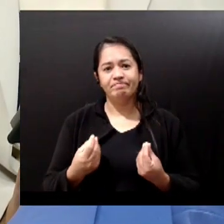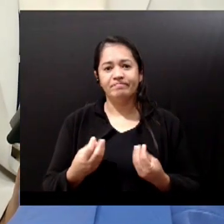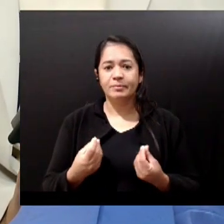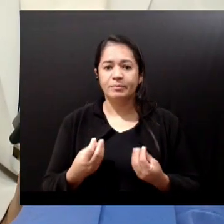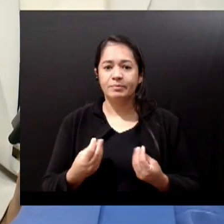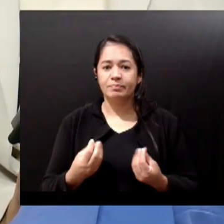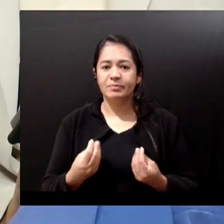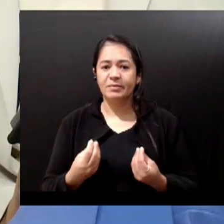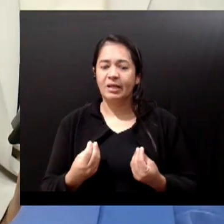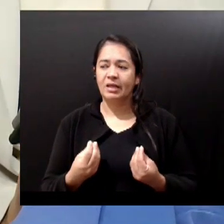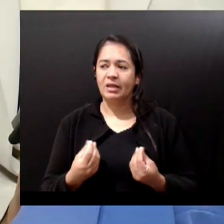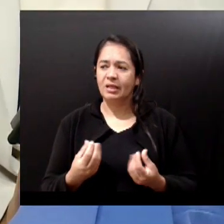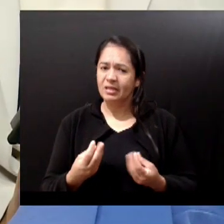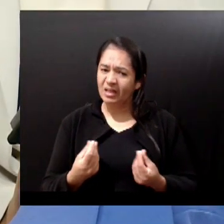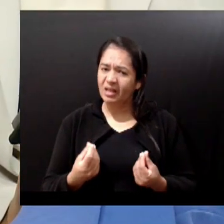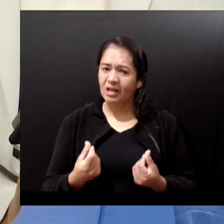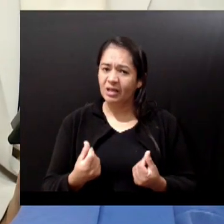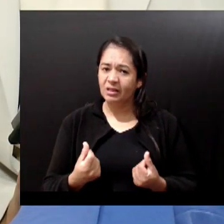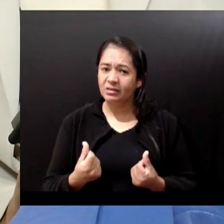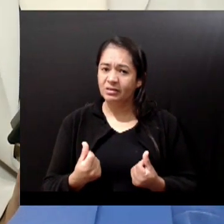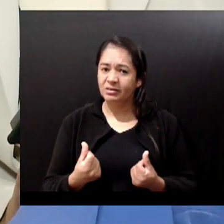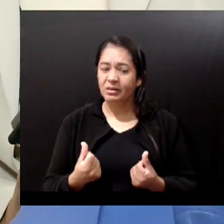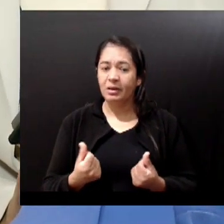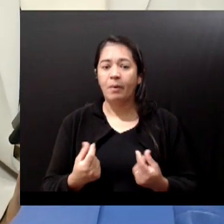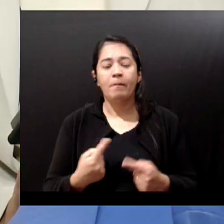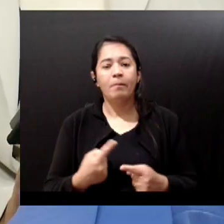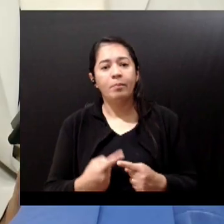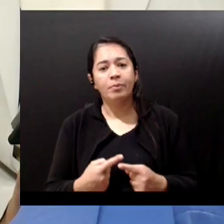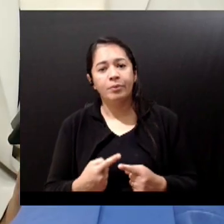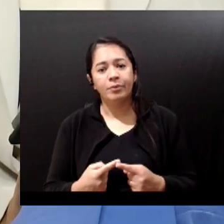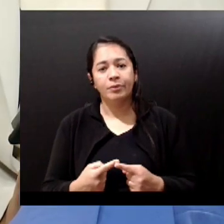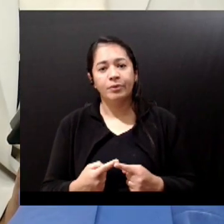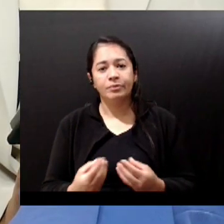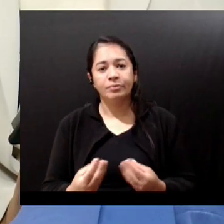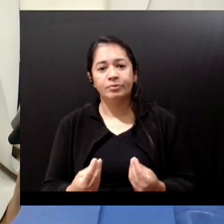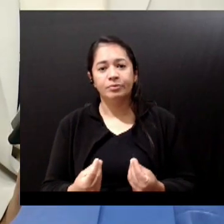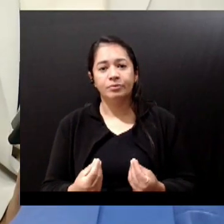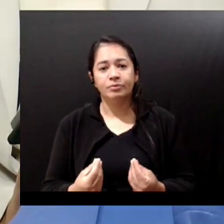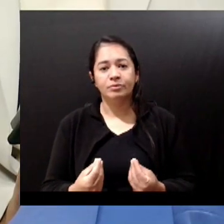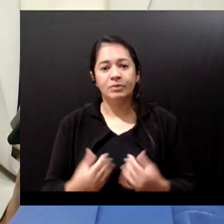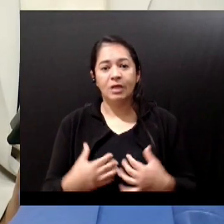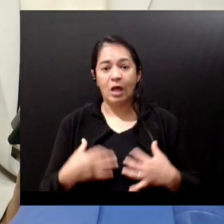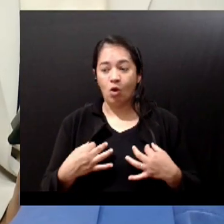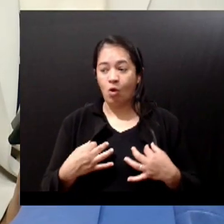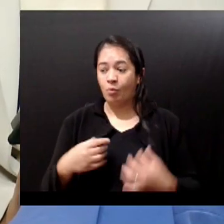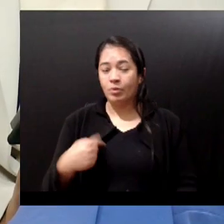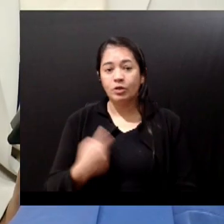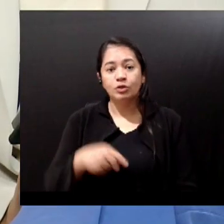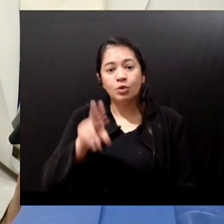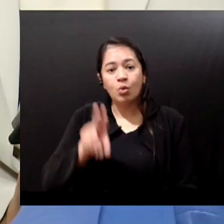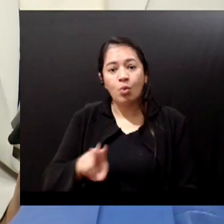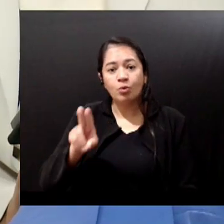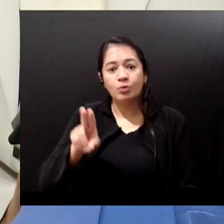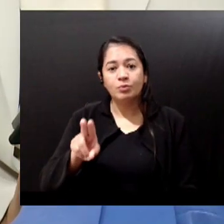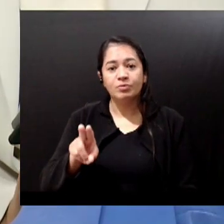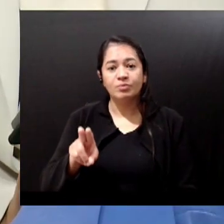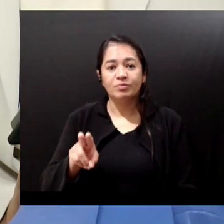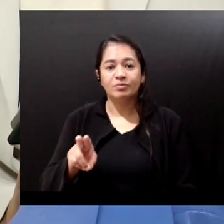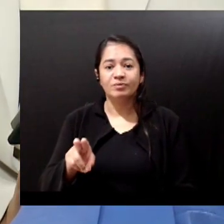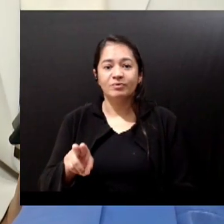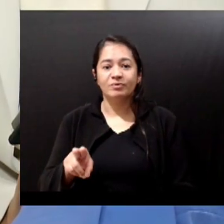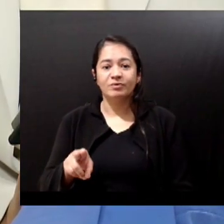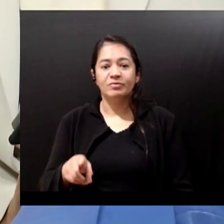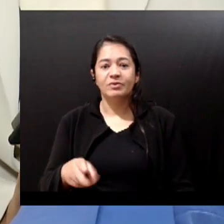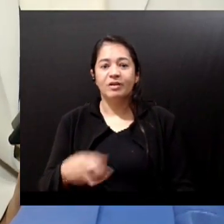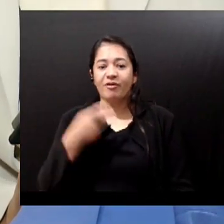delicado para se dizer, porque a roupa que a gente veste, ela nossa, ela fala muito sobre o que a Muito Sim, gente